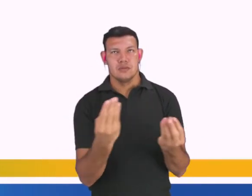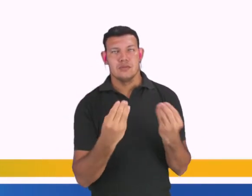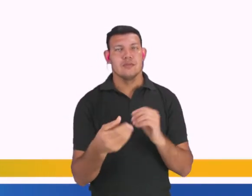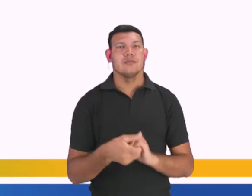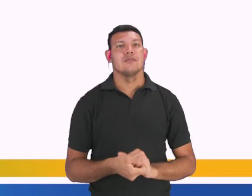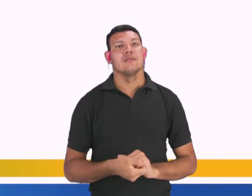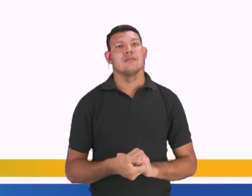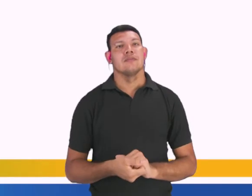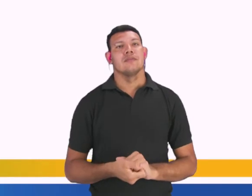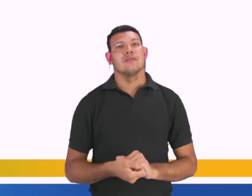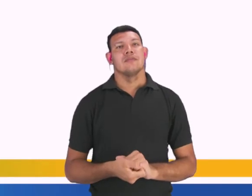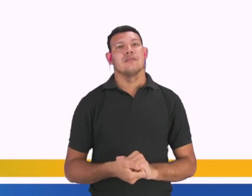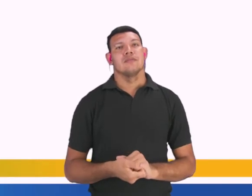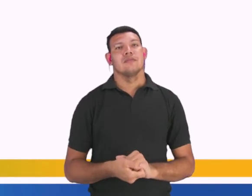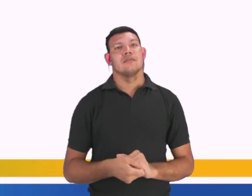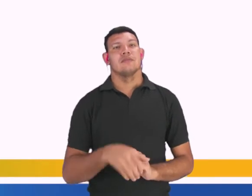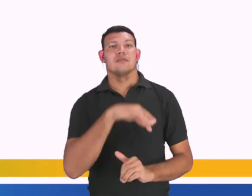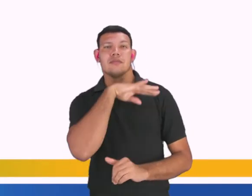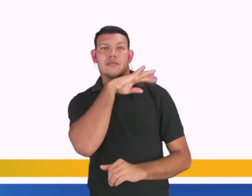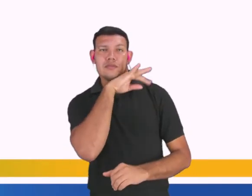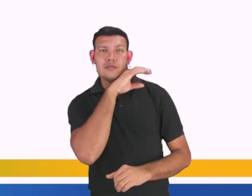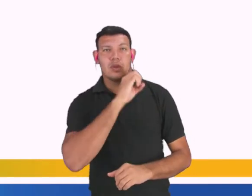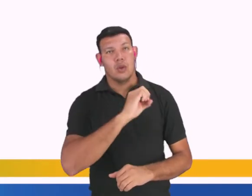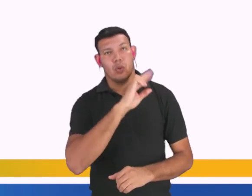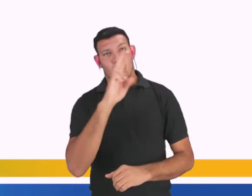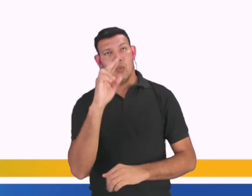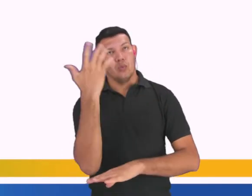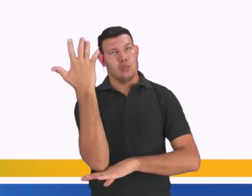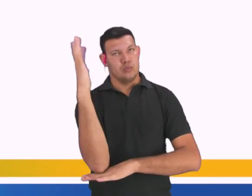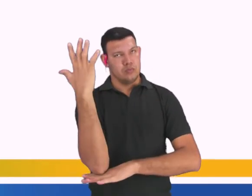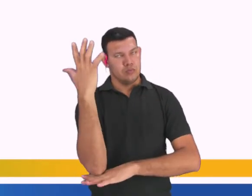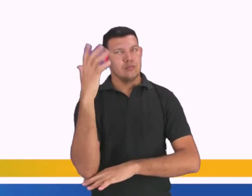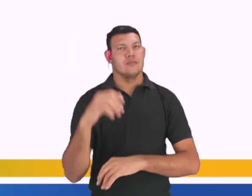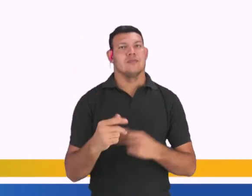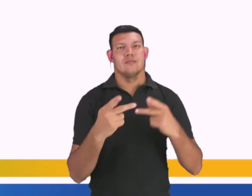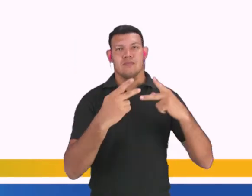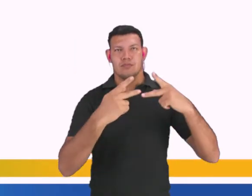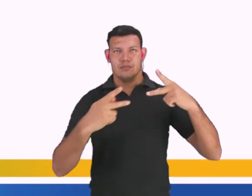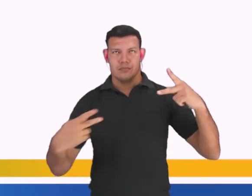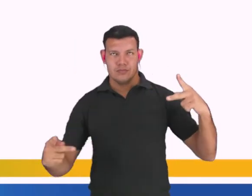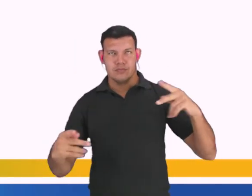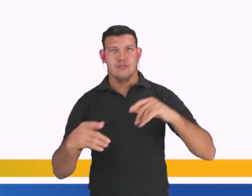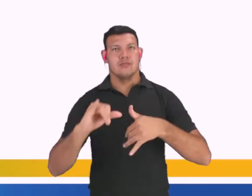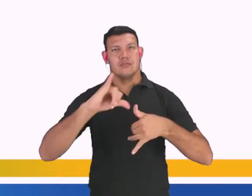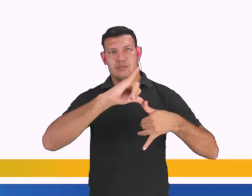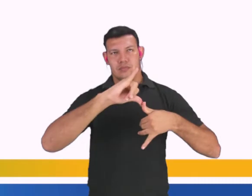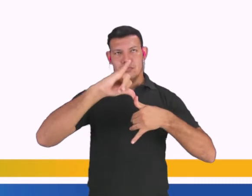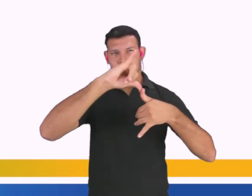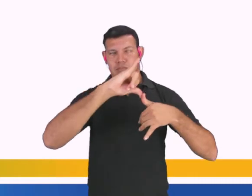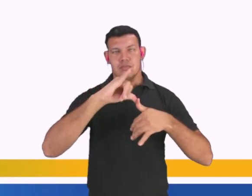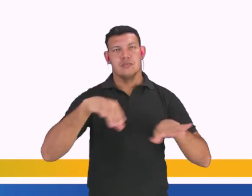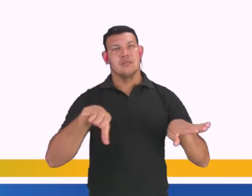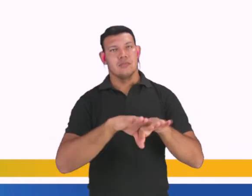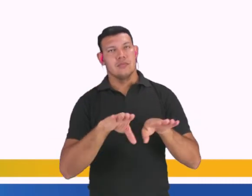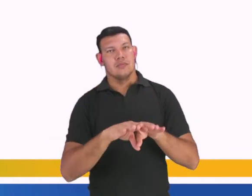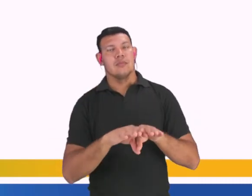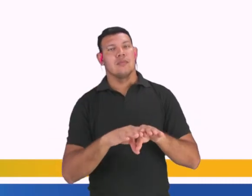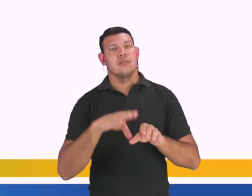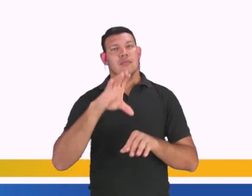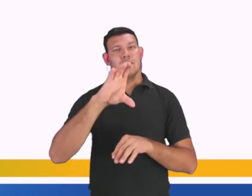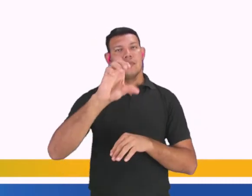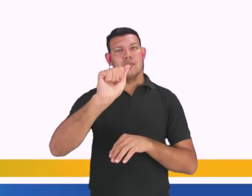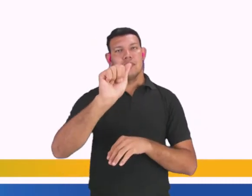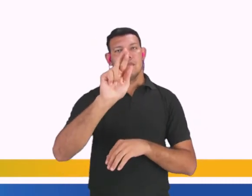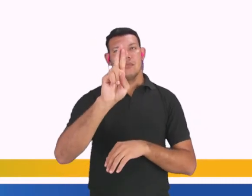3%, tanto para animal quanto para vegetal, as proteínas, os lipídios e os carboidratos, os